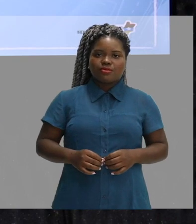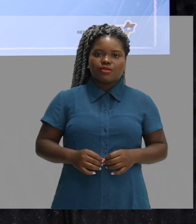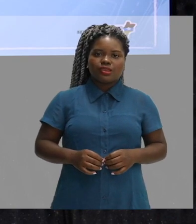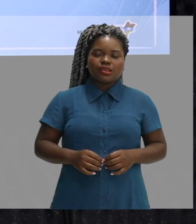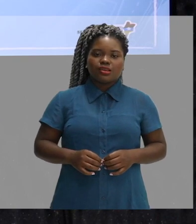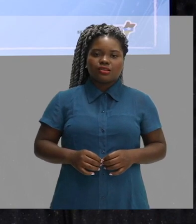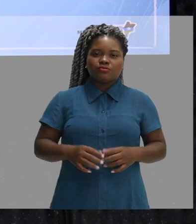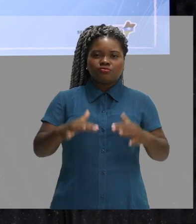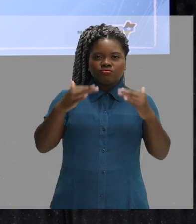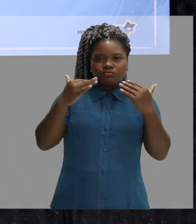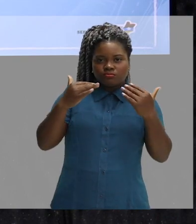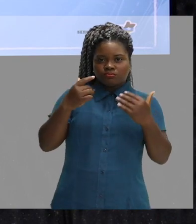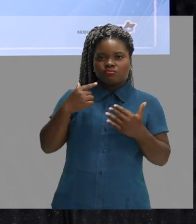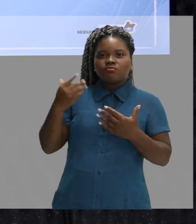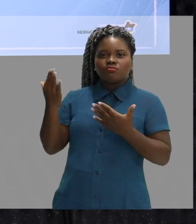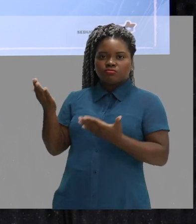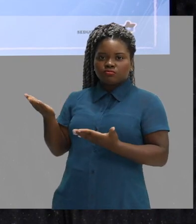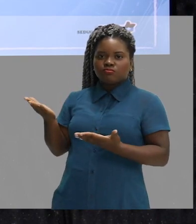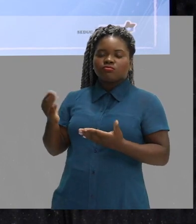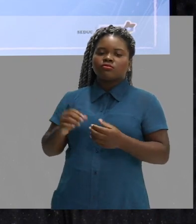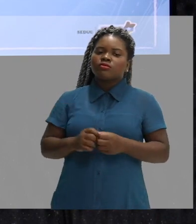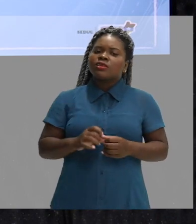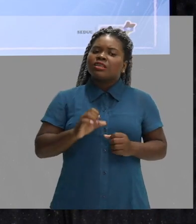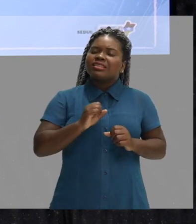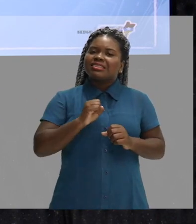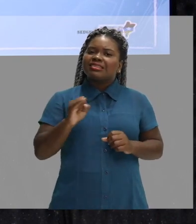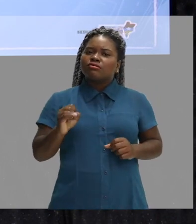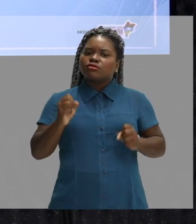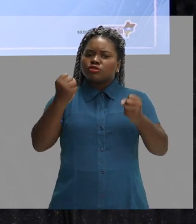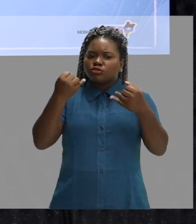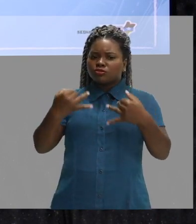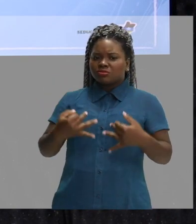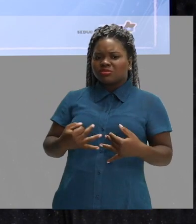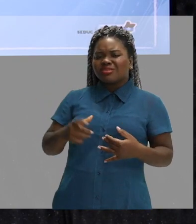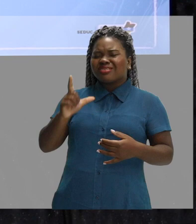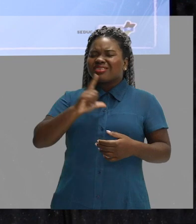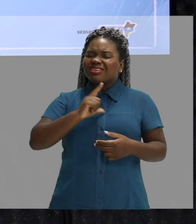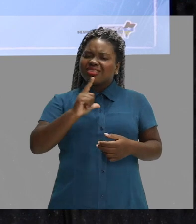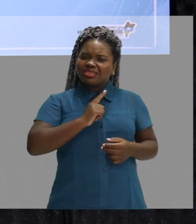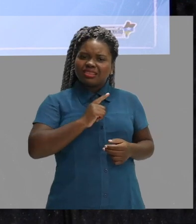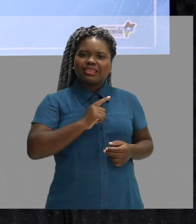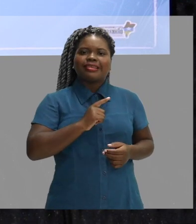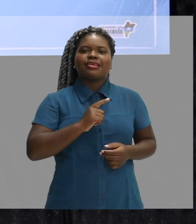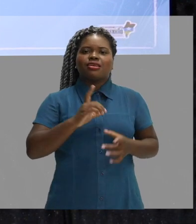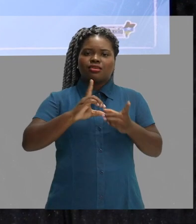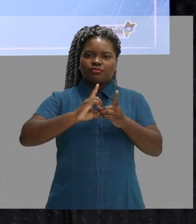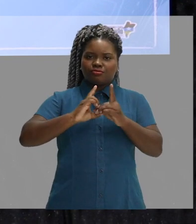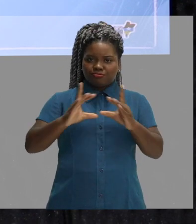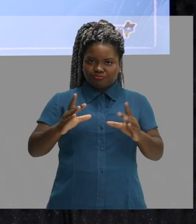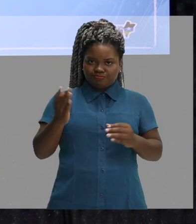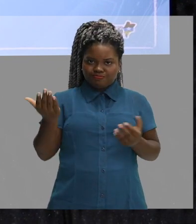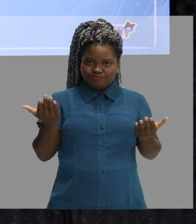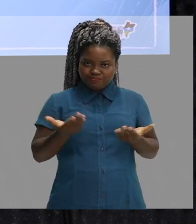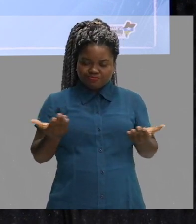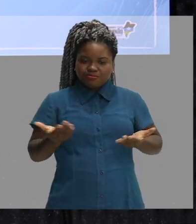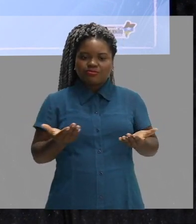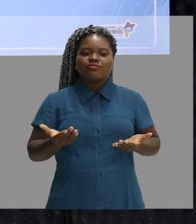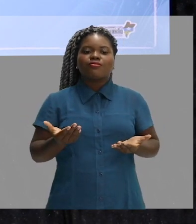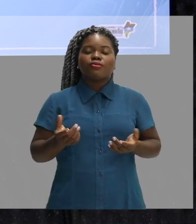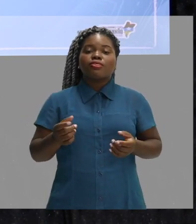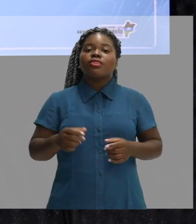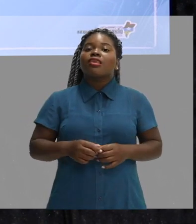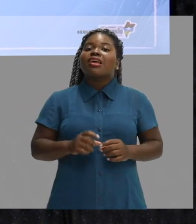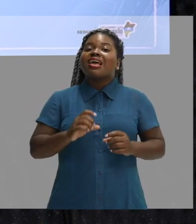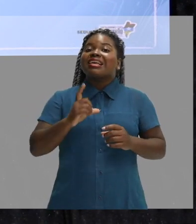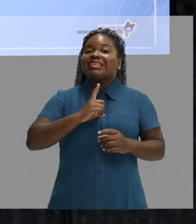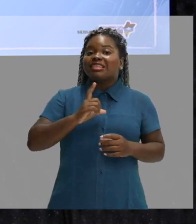moderna. Atenção, hein? Se eu estou falando que existe uma democracia moderna, é porque existe também uma democracia